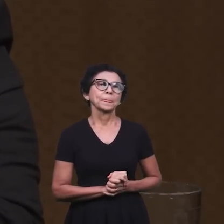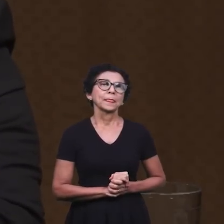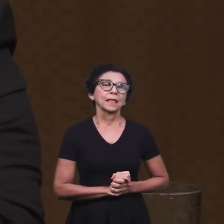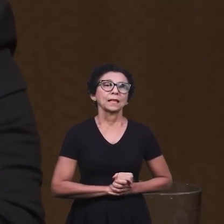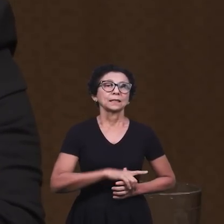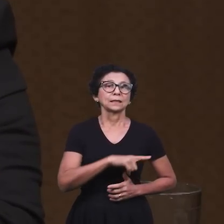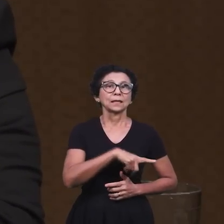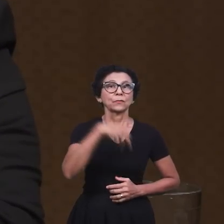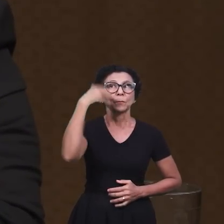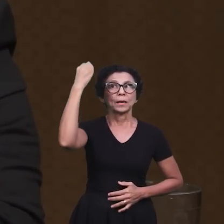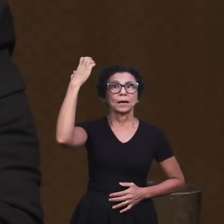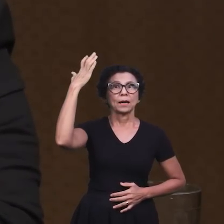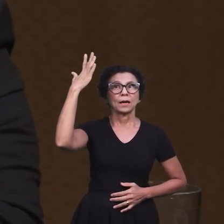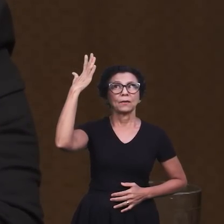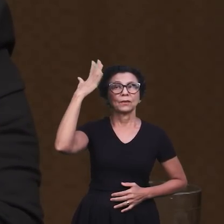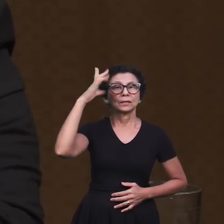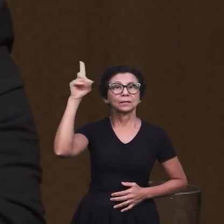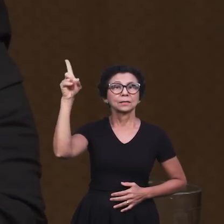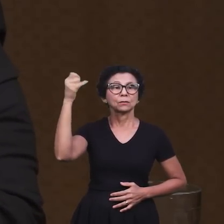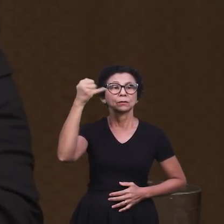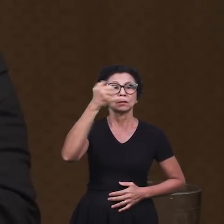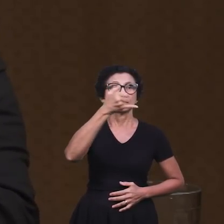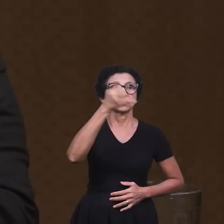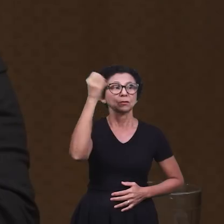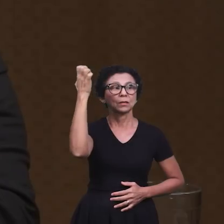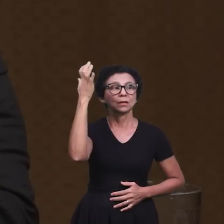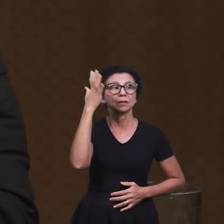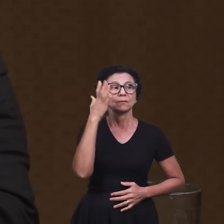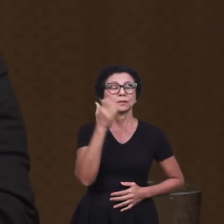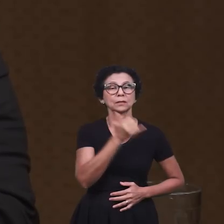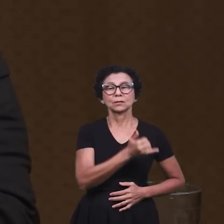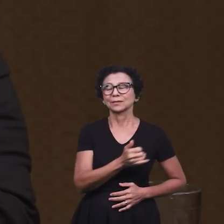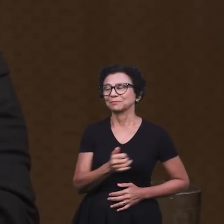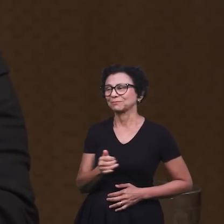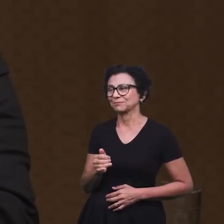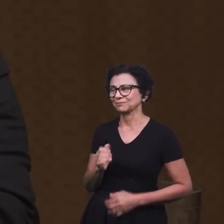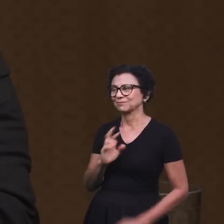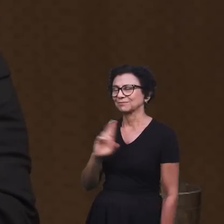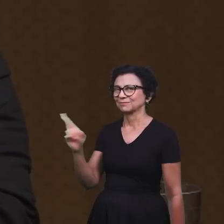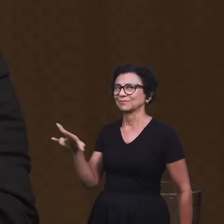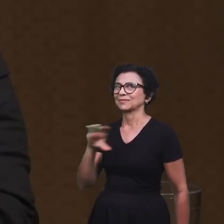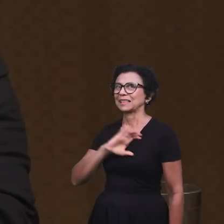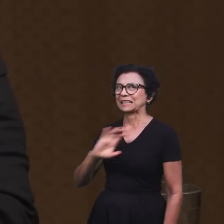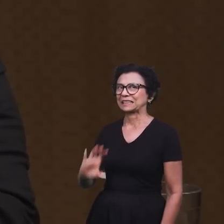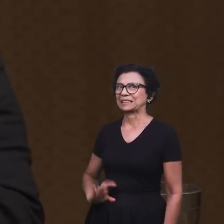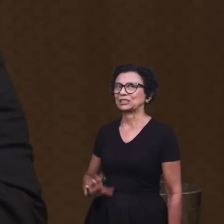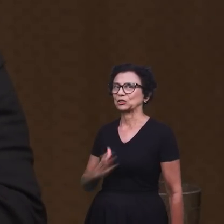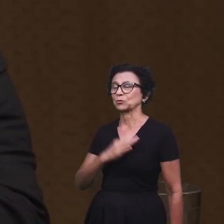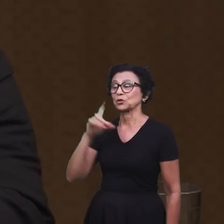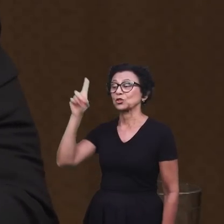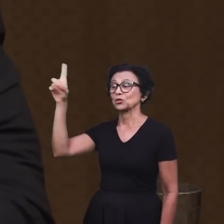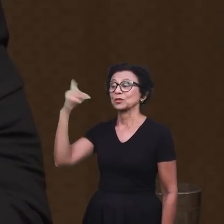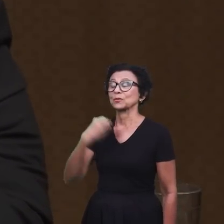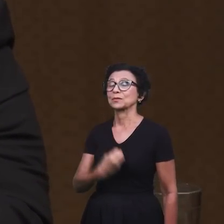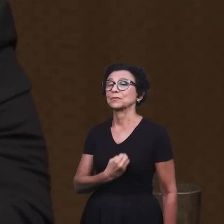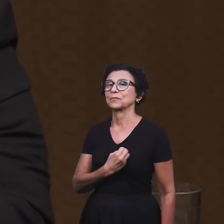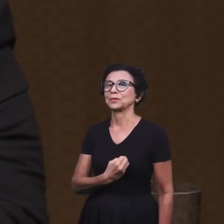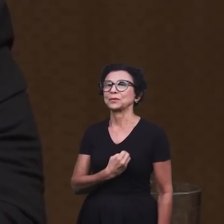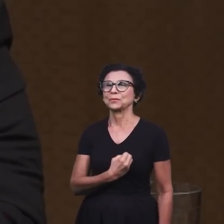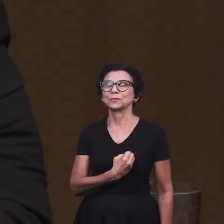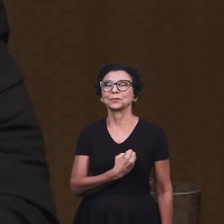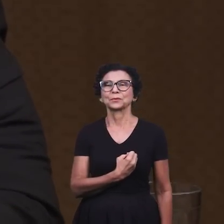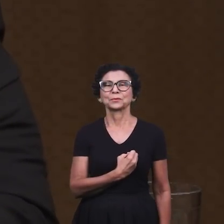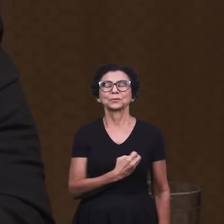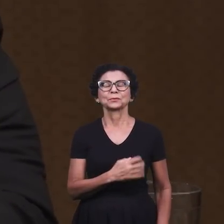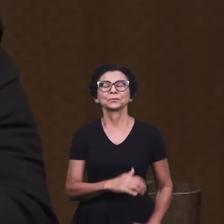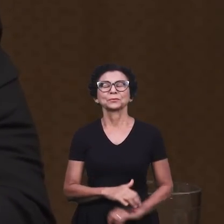uma revelação que veio da parte de Deus. Ele responde: tu és o Cristo, o Filho do Deus vivo. E para muitos esse